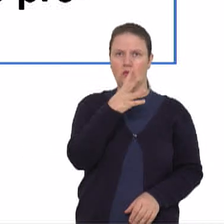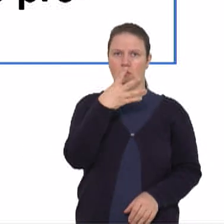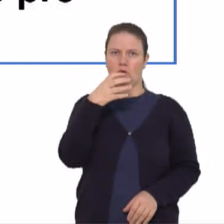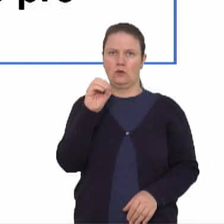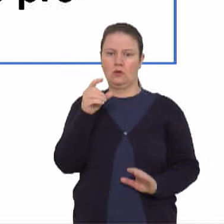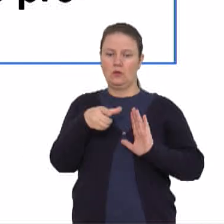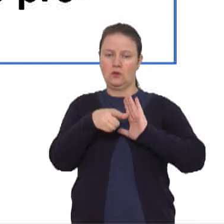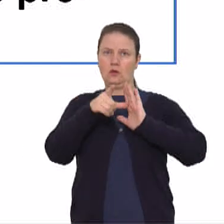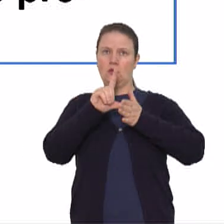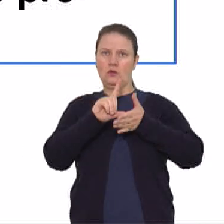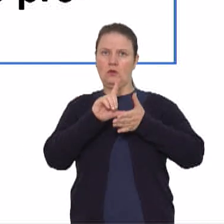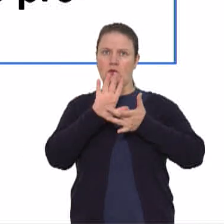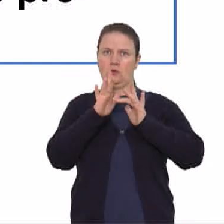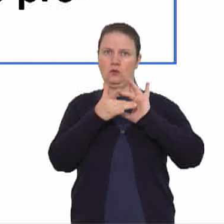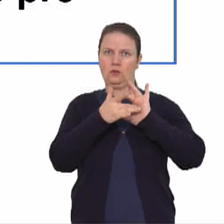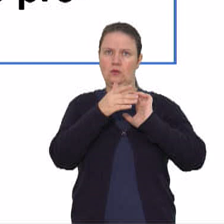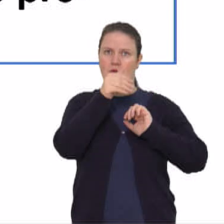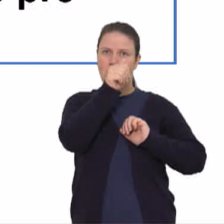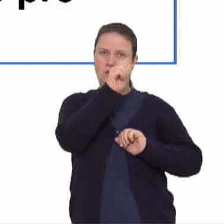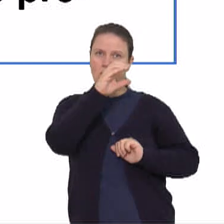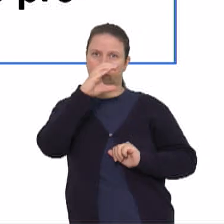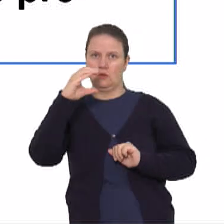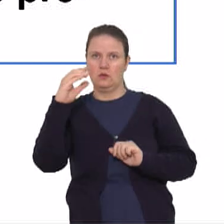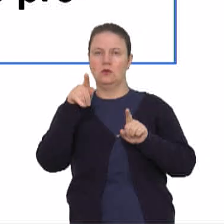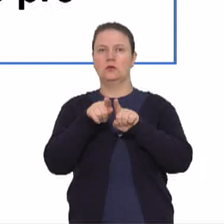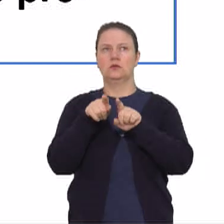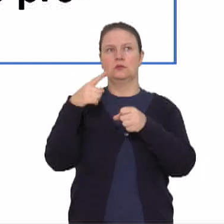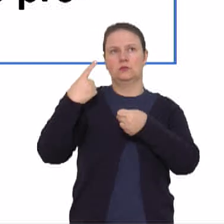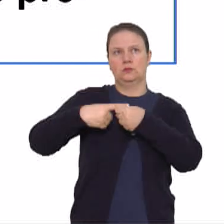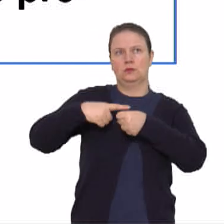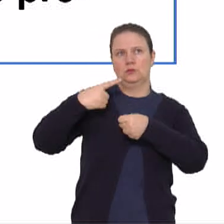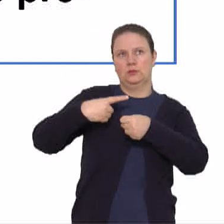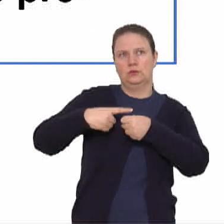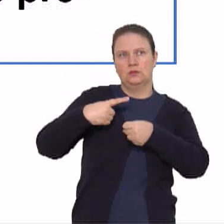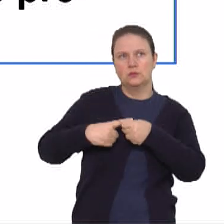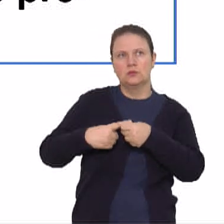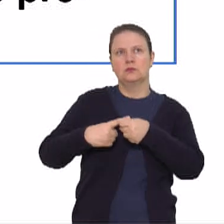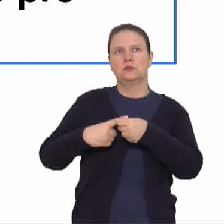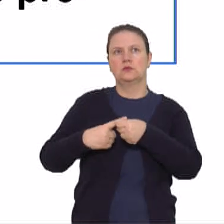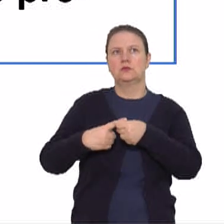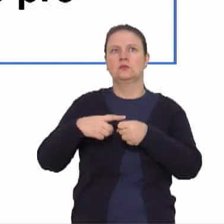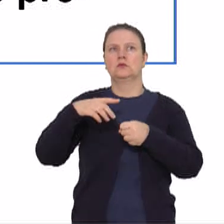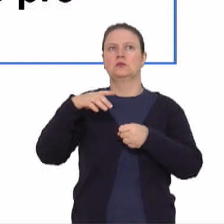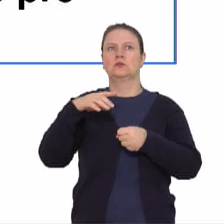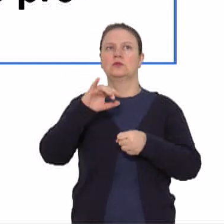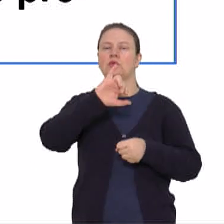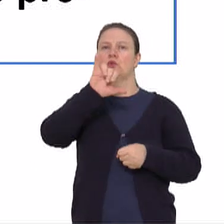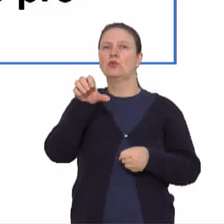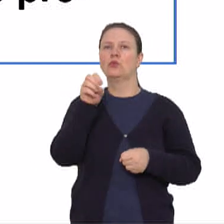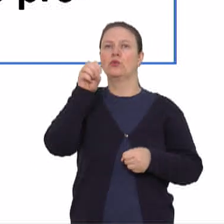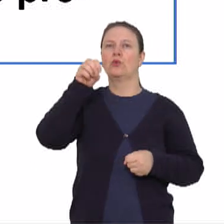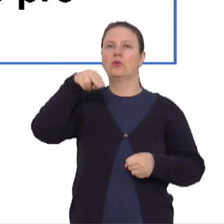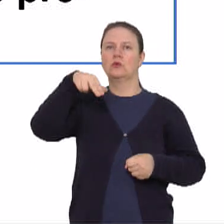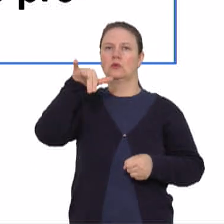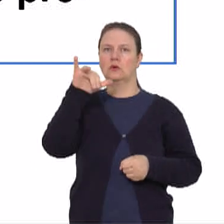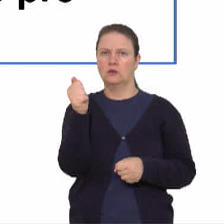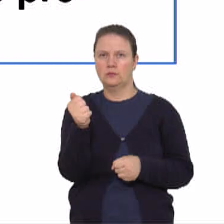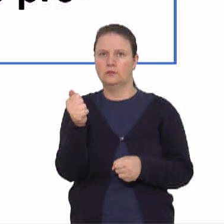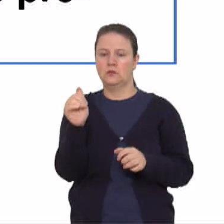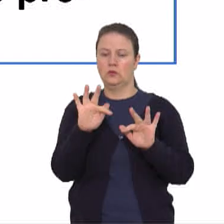a.C., em Éfeso, cidade da Jônia, da Grécia Antiga, de família com prerrogativas